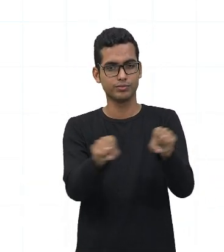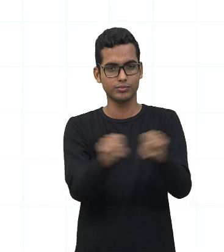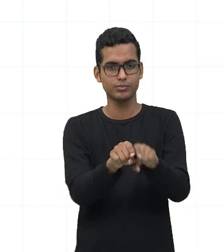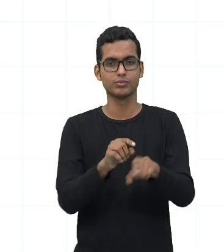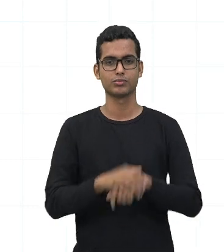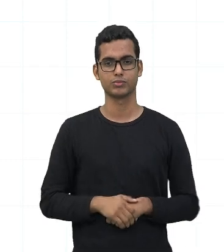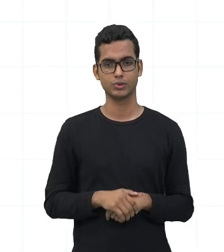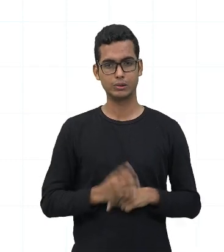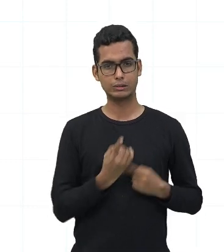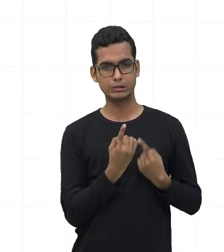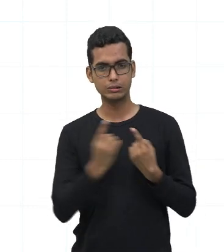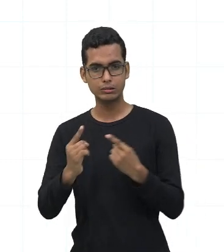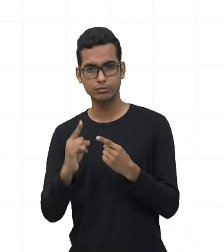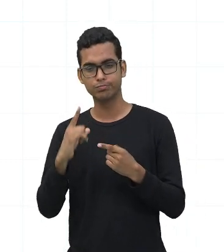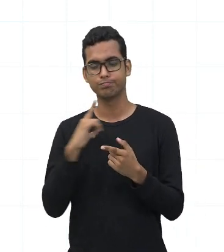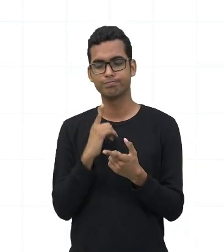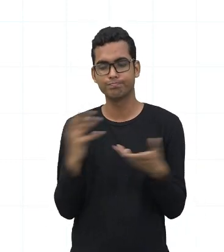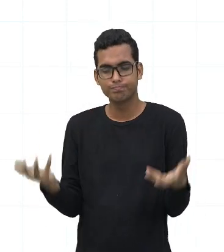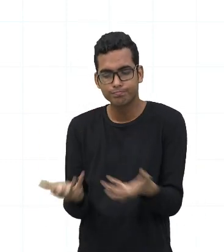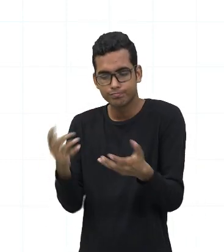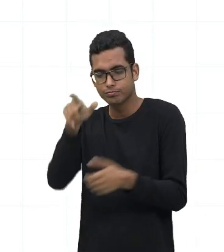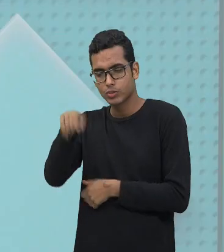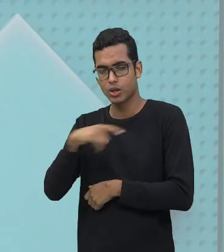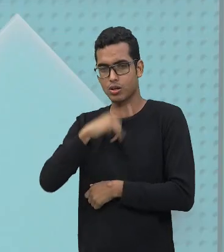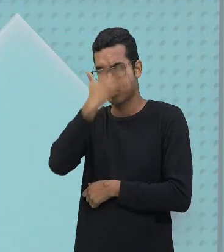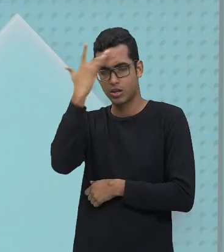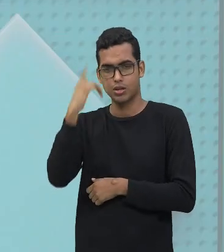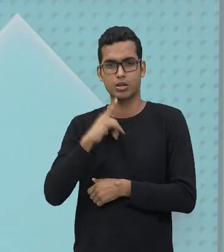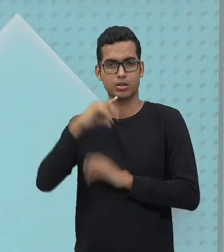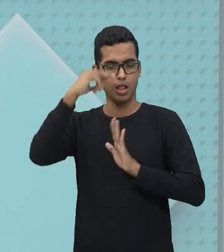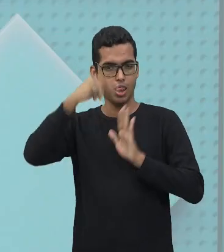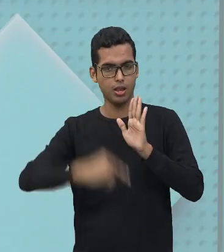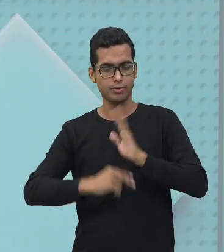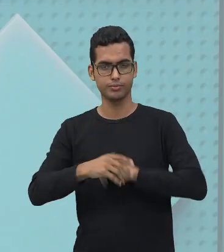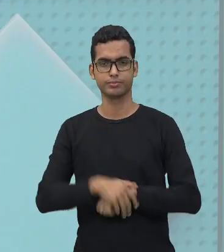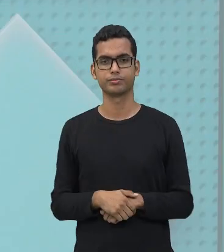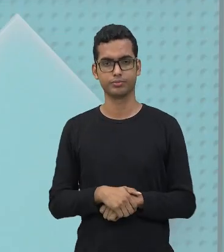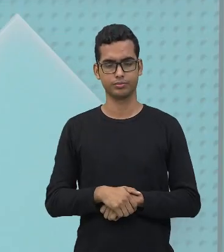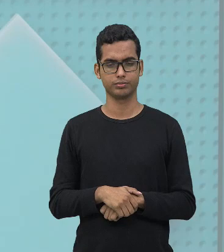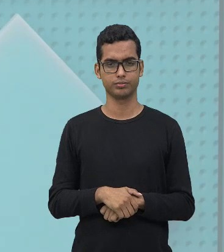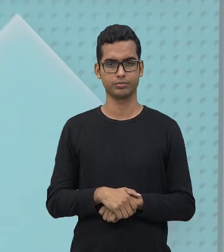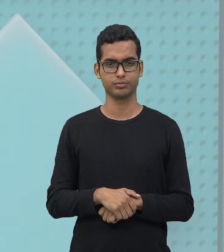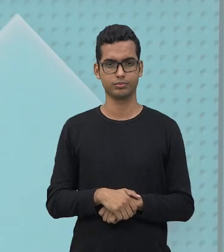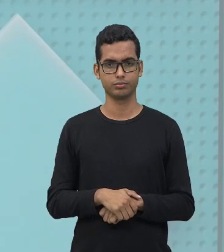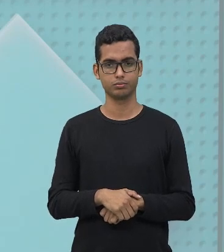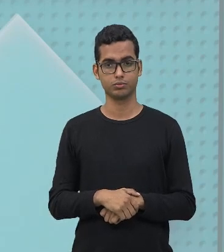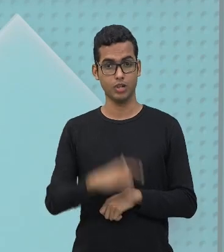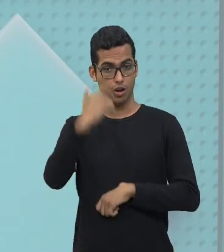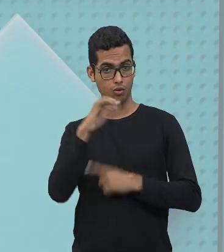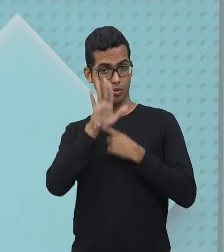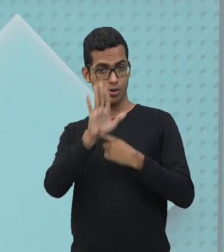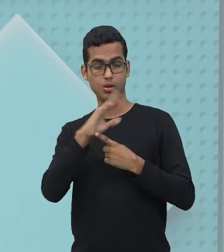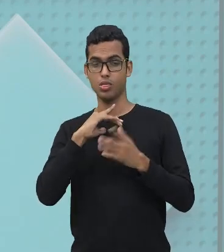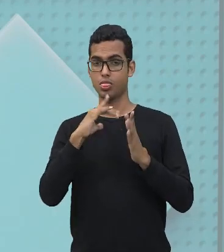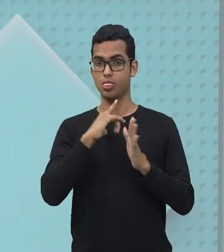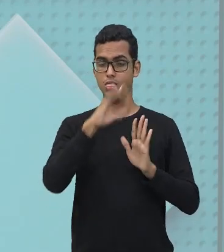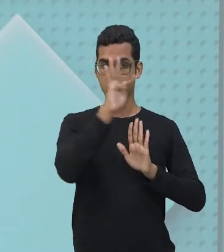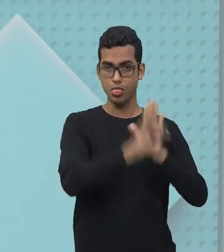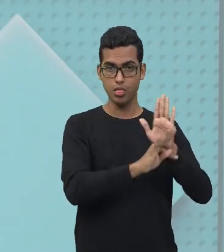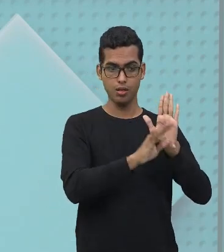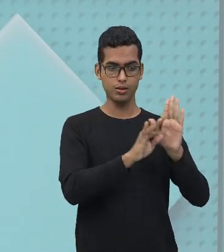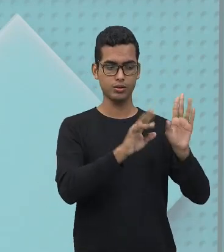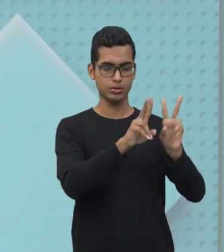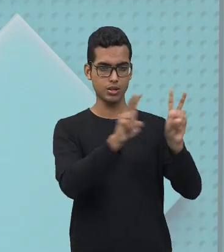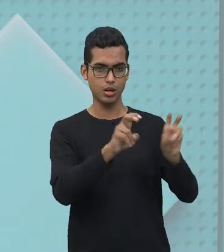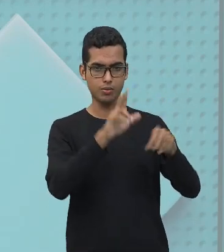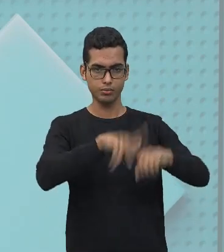seu interlocutor. Olha que interessante. Eu vou me posicionar no texto, no tema,